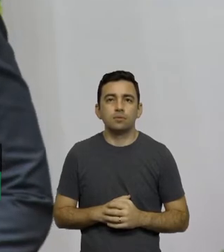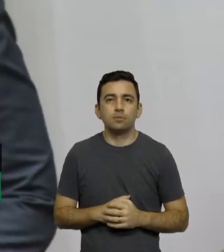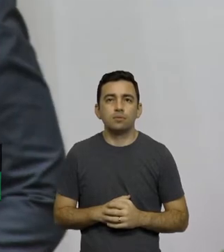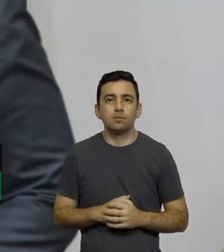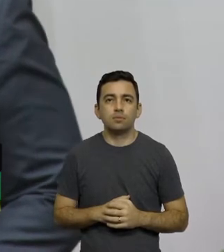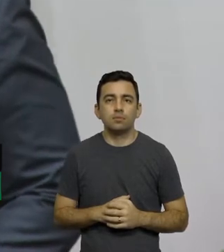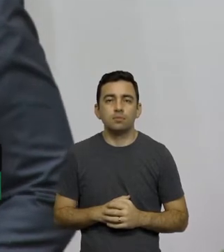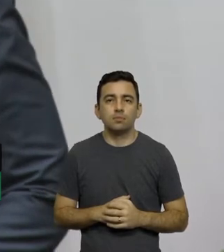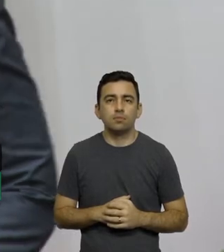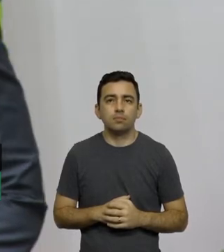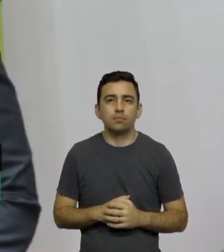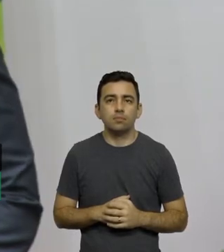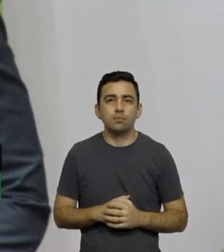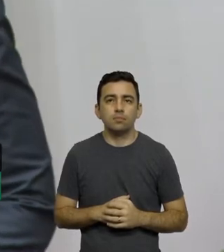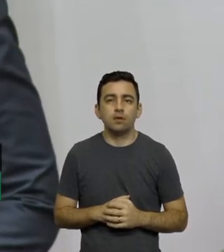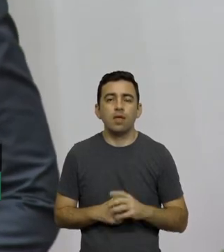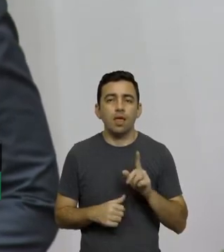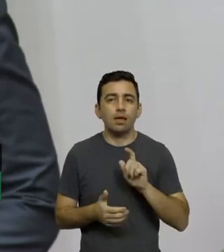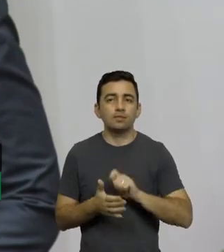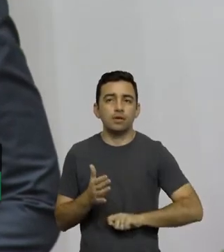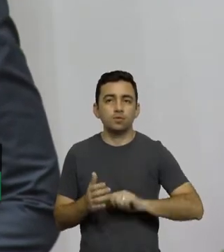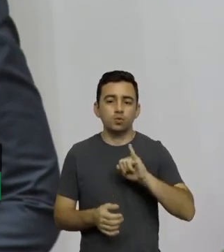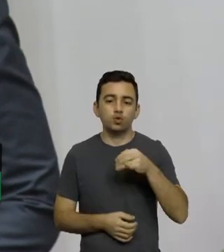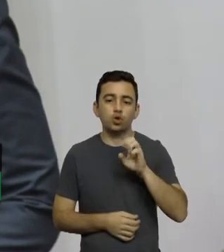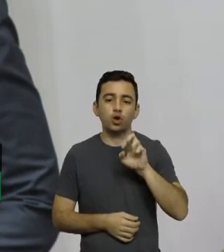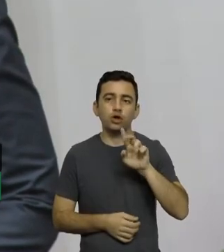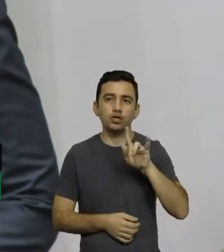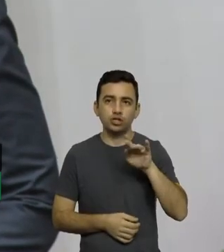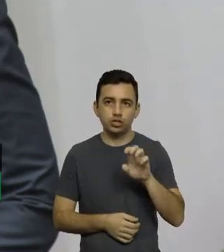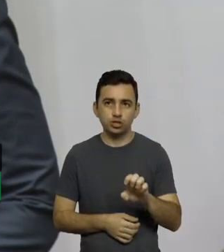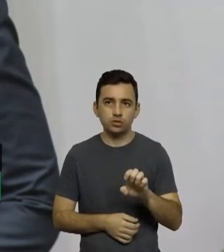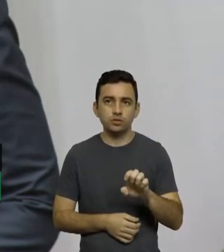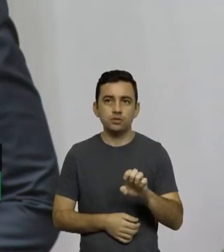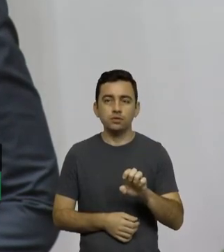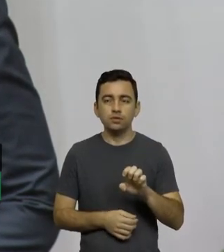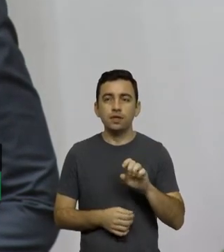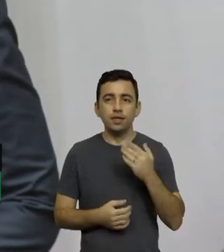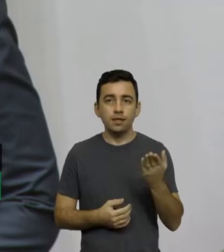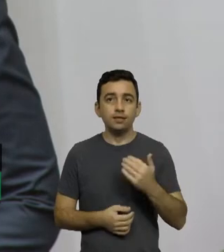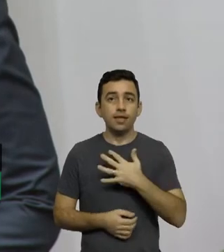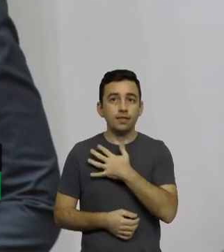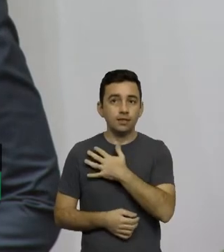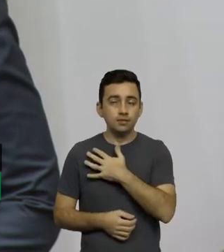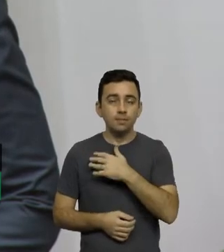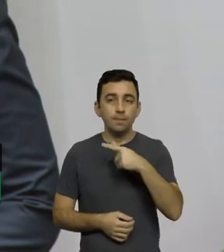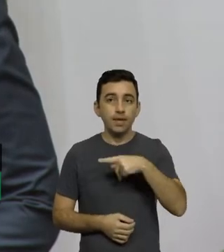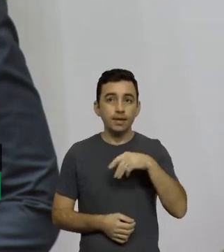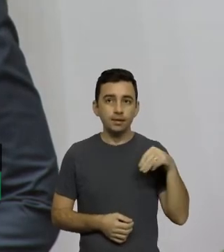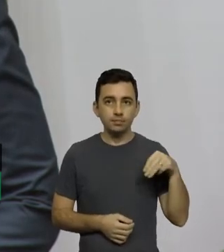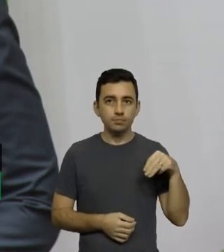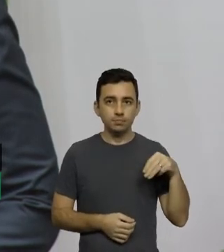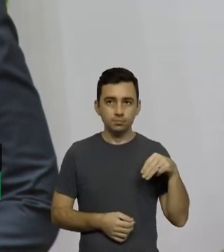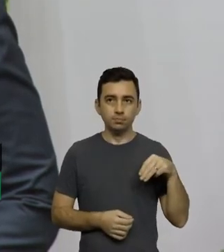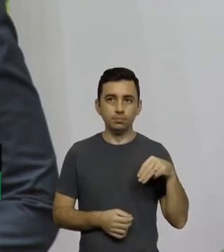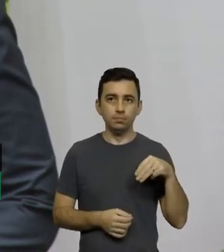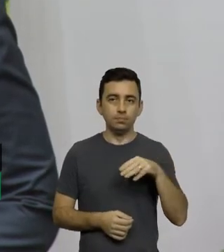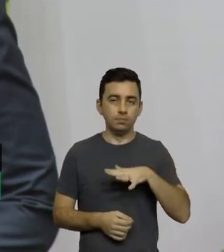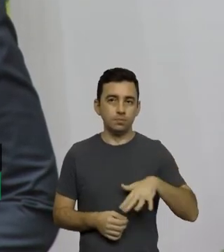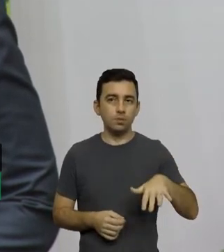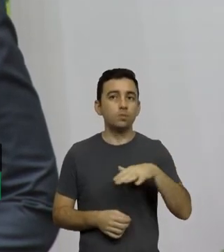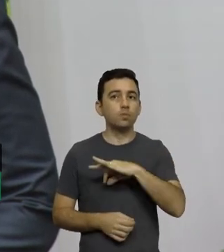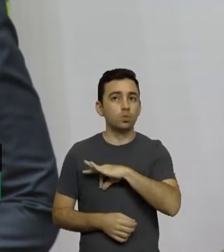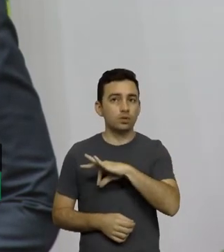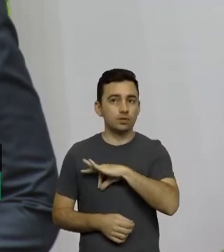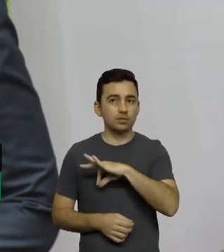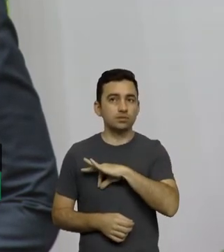pelo senhor Jorge Herbert Ecude Silva Filho, tenente-coronel PM, do Gabinete de Comando da Polícia Militar do